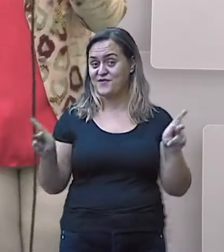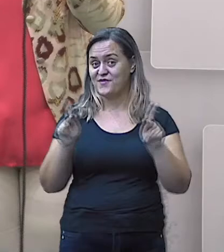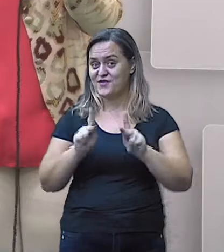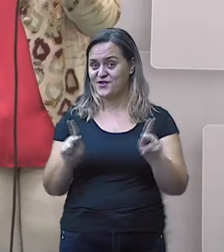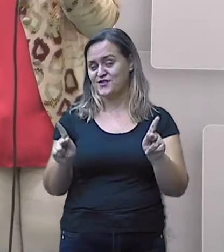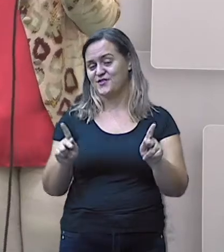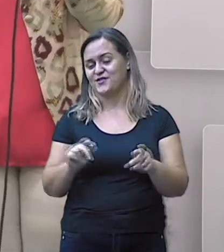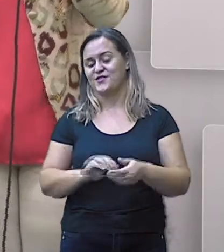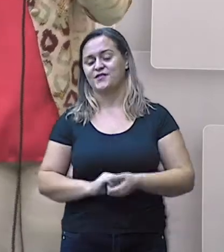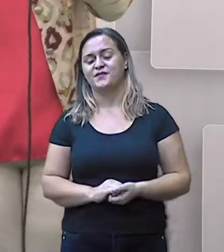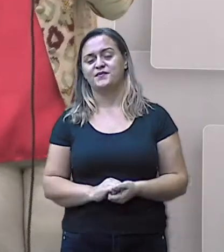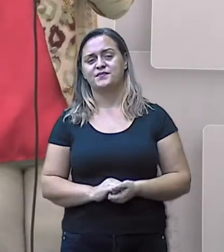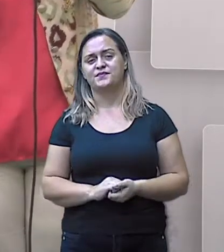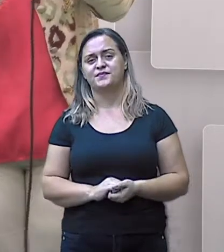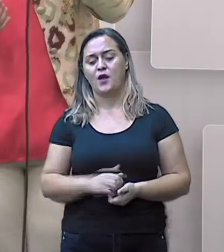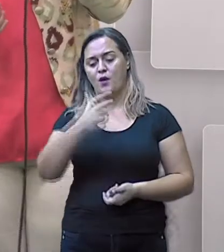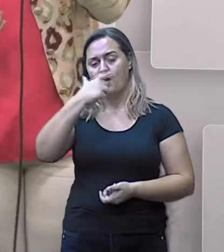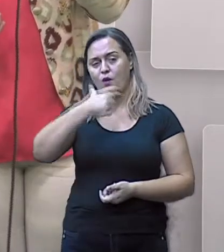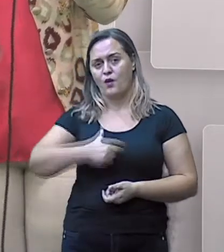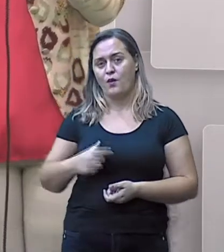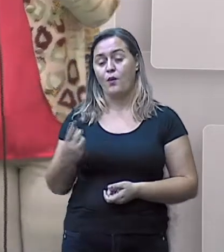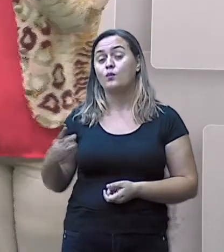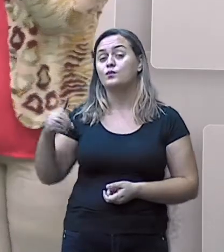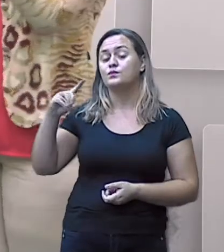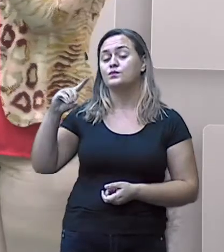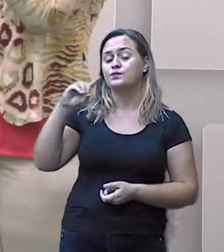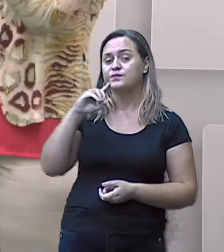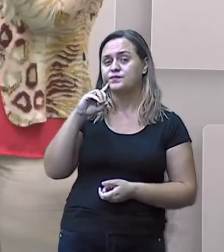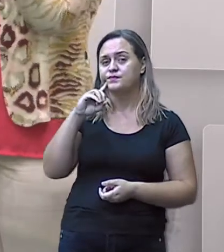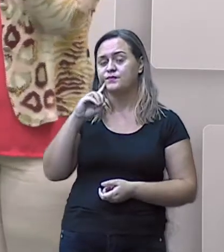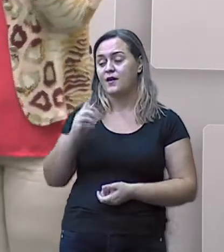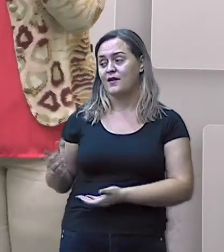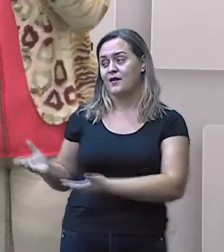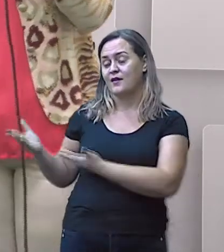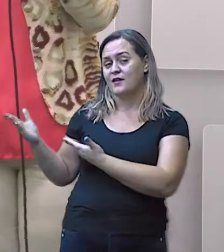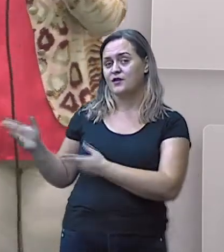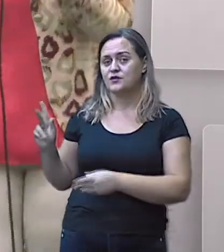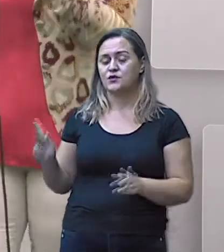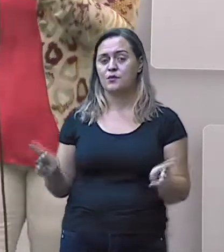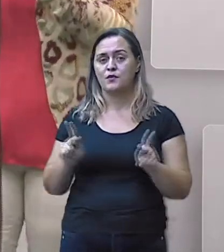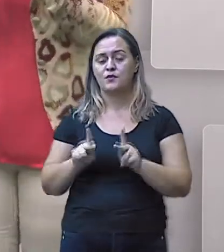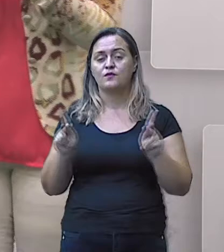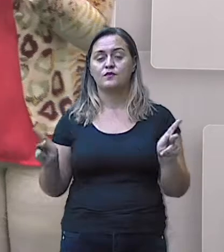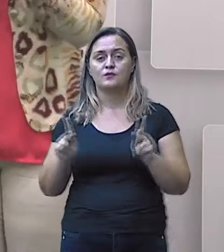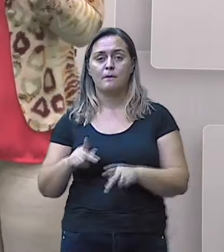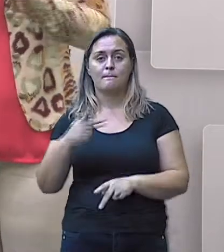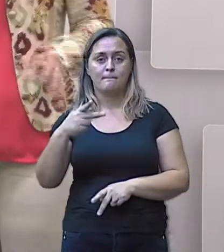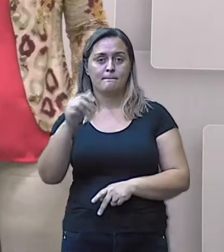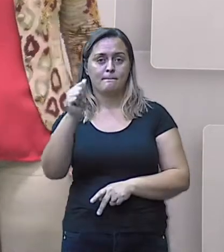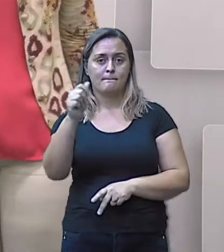querida professora. Eu sou a Daniele Cristine e este é o professor Patrick.